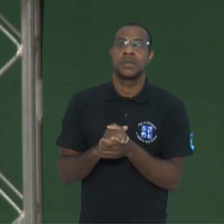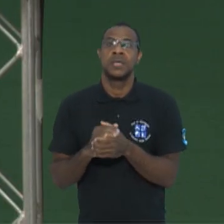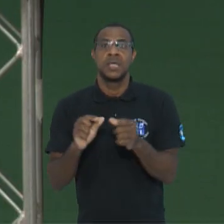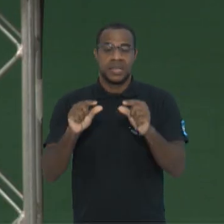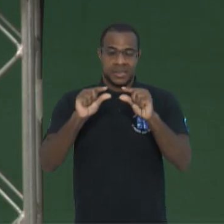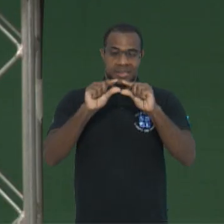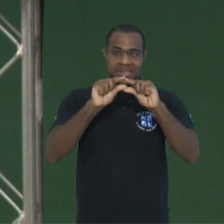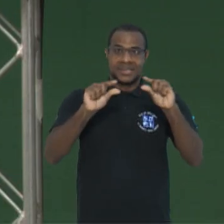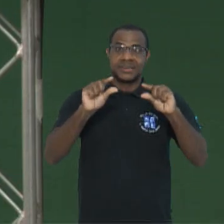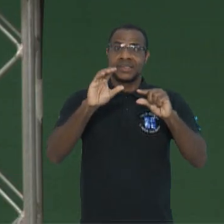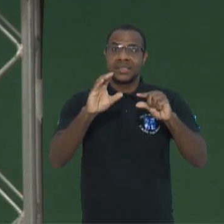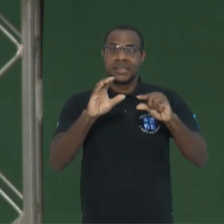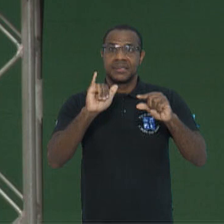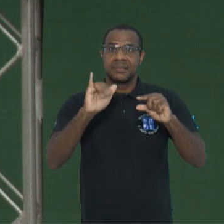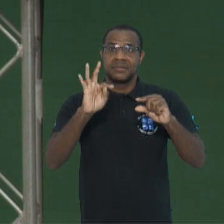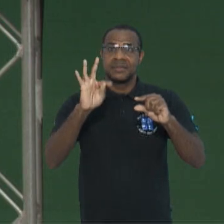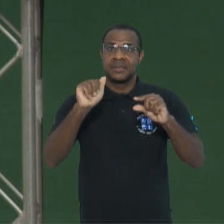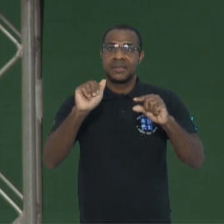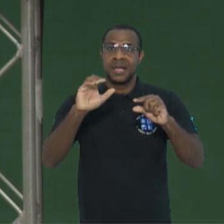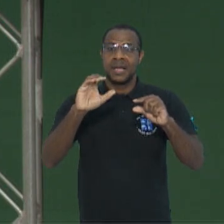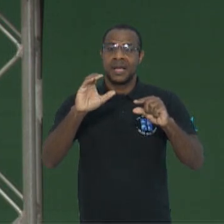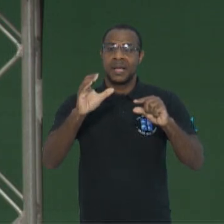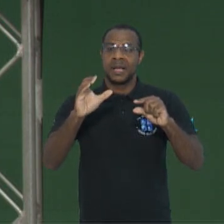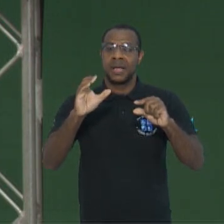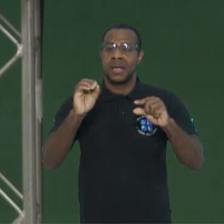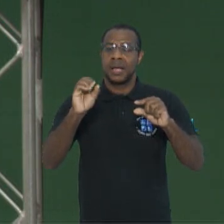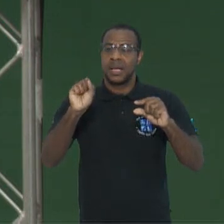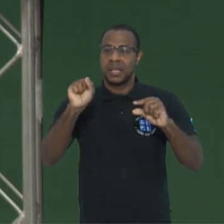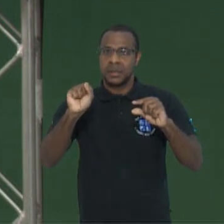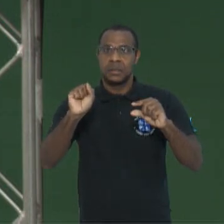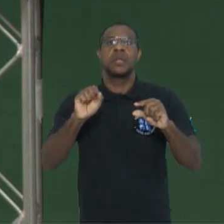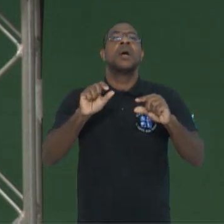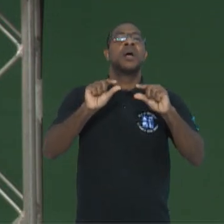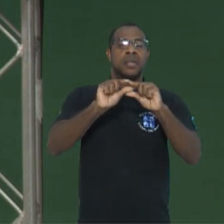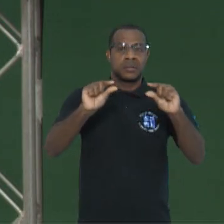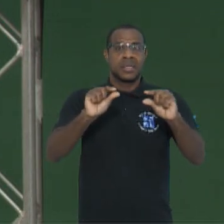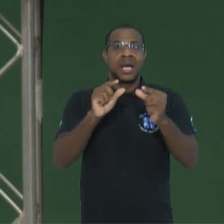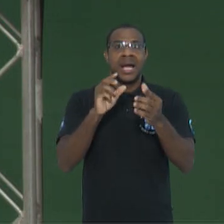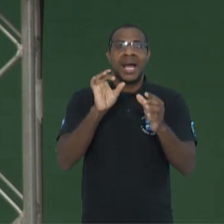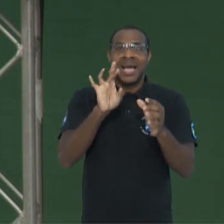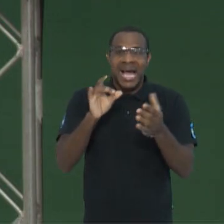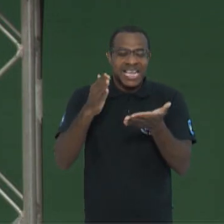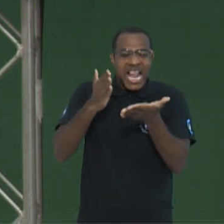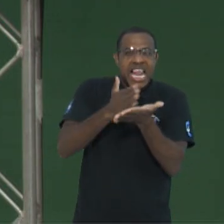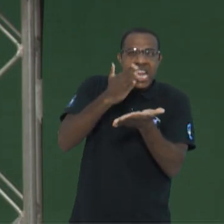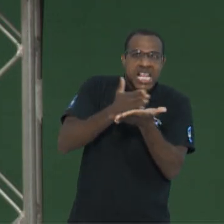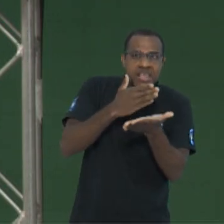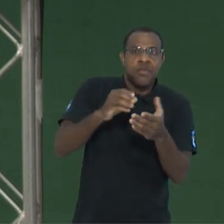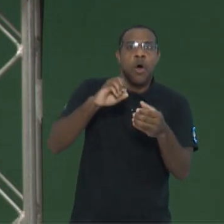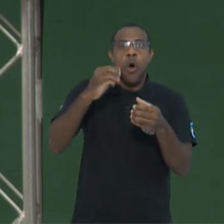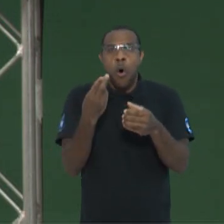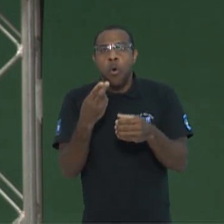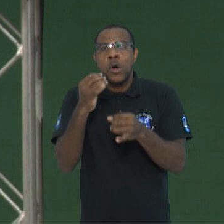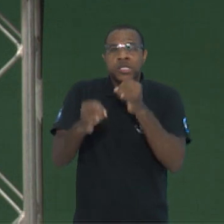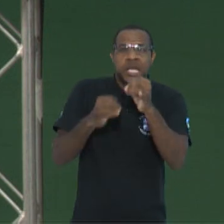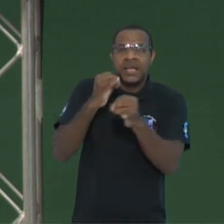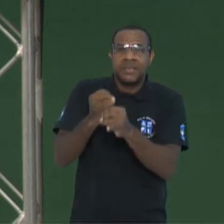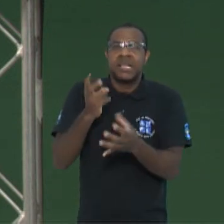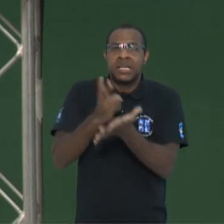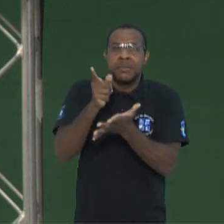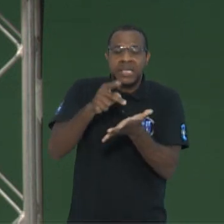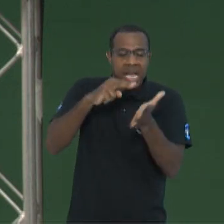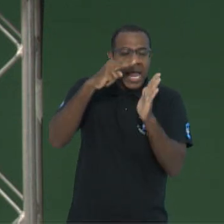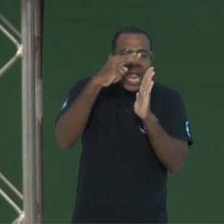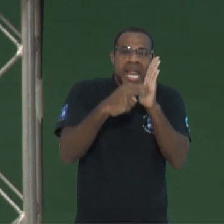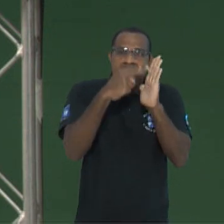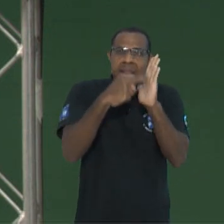citações, que são várias, que dentro de cada livro, internet, sempre que você ler algo que é